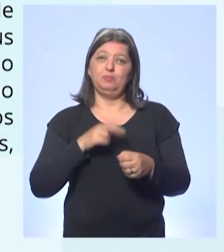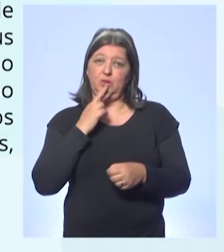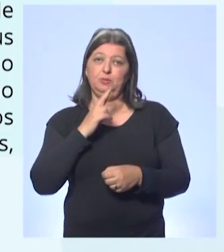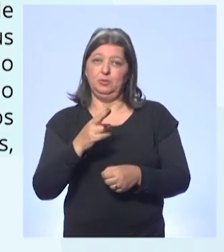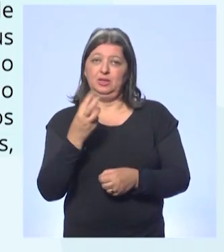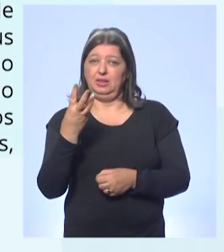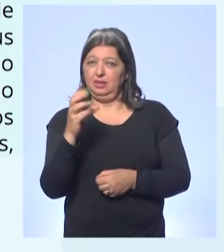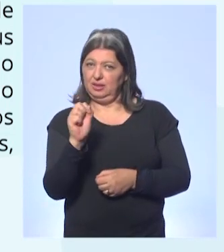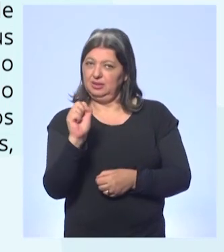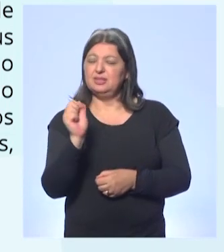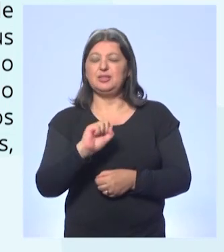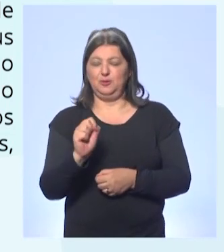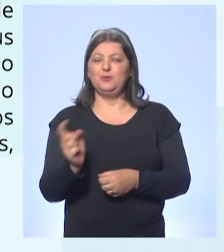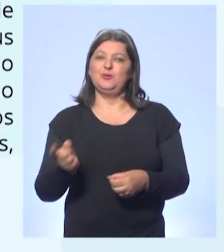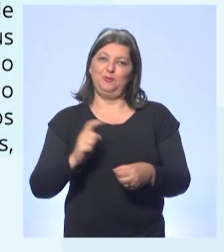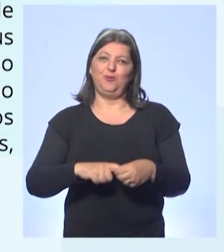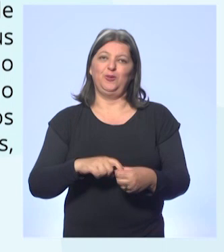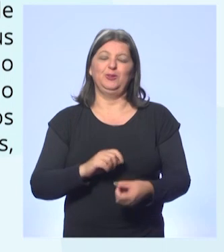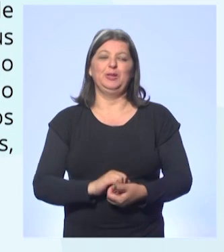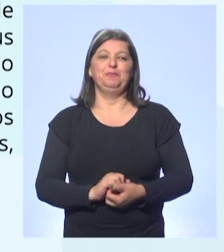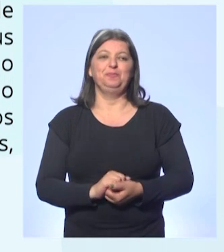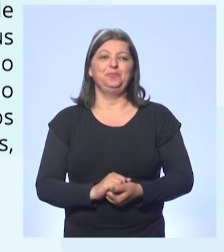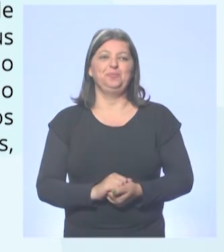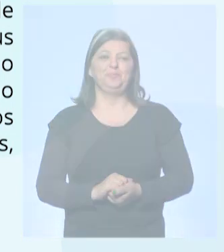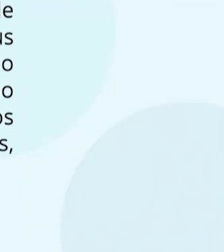30 segundos e a gente já volta.